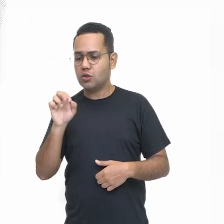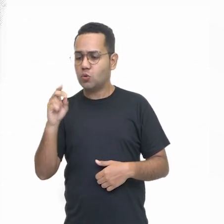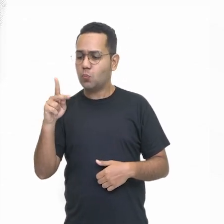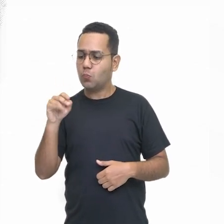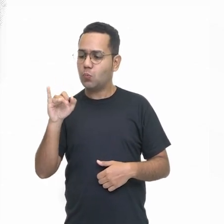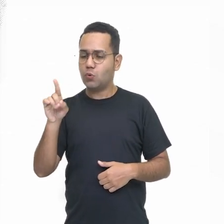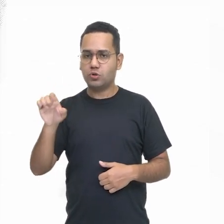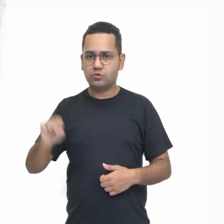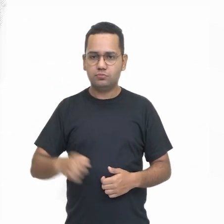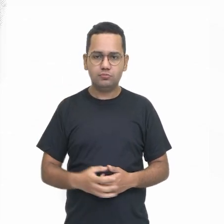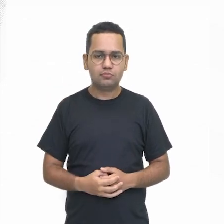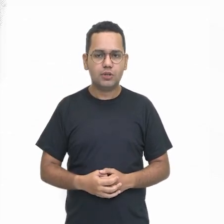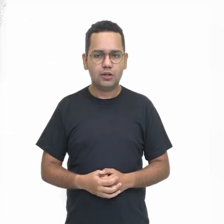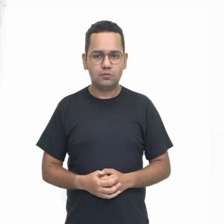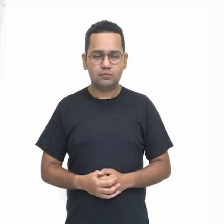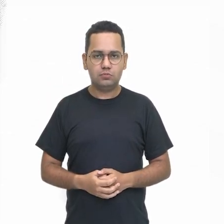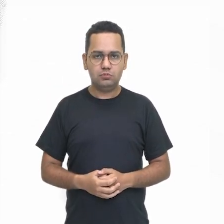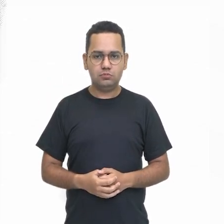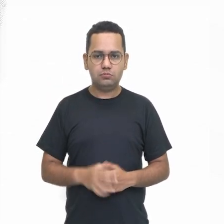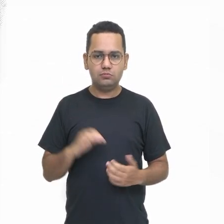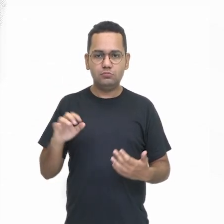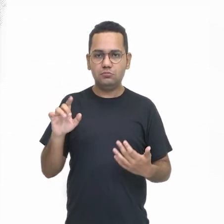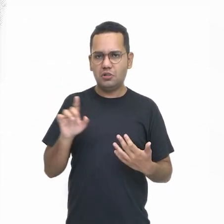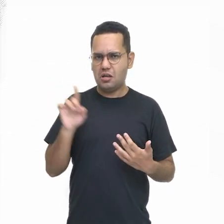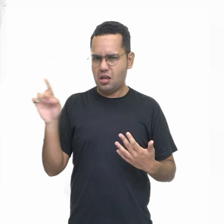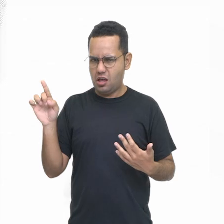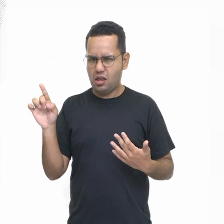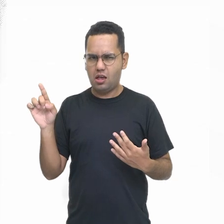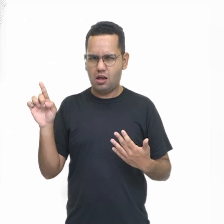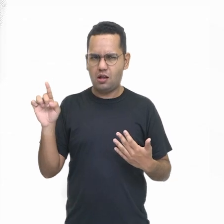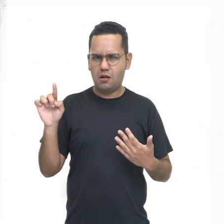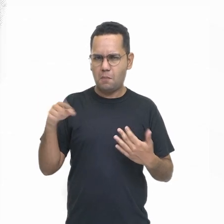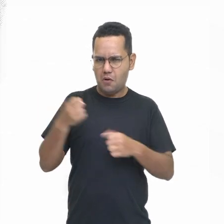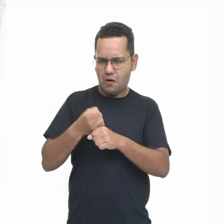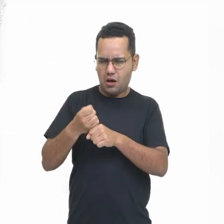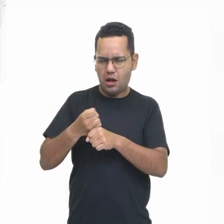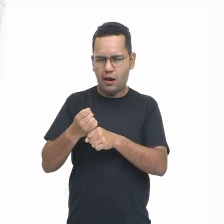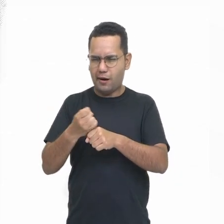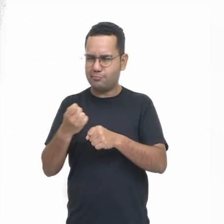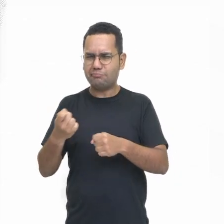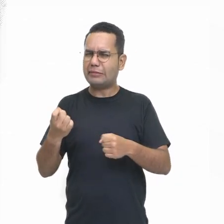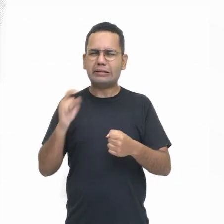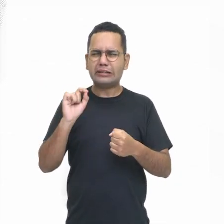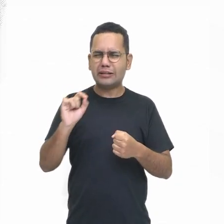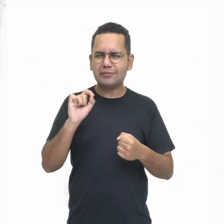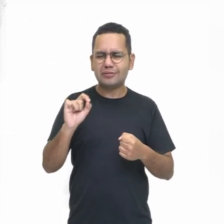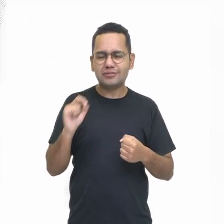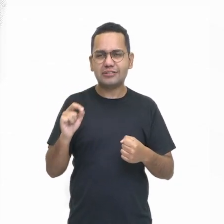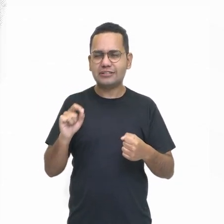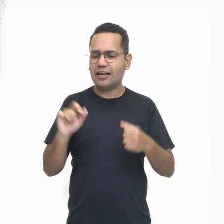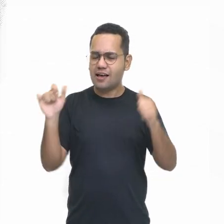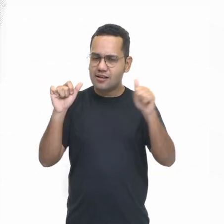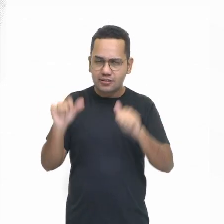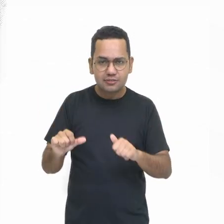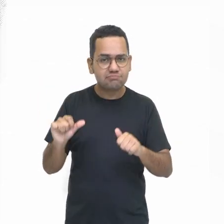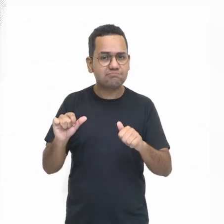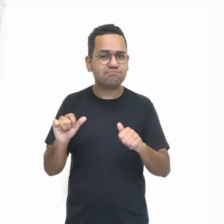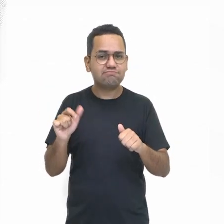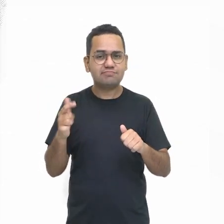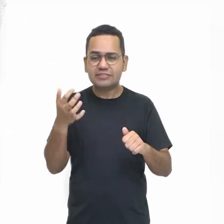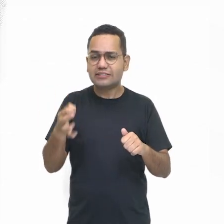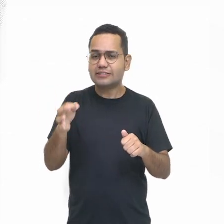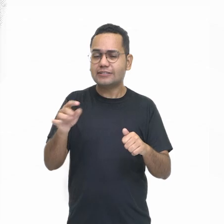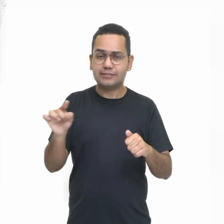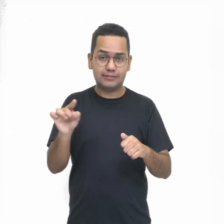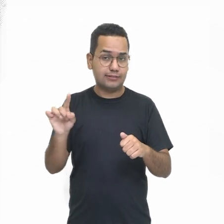Por muito tempo, Charles Darwin foi mal interpretado, né? Imagina, na época que ele